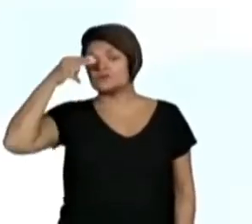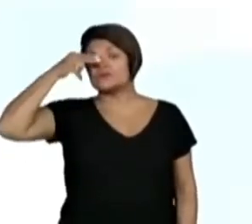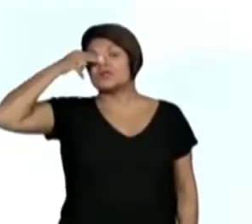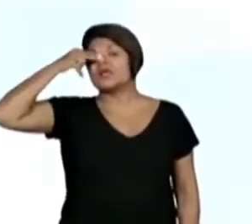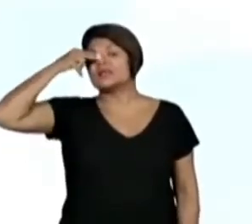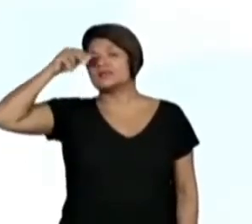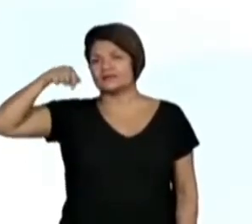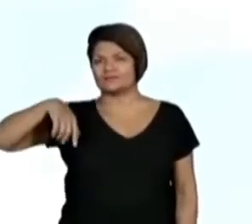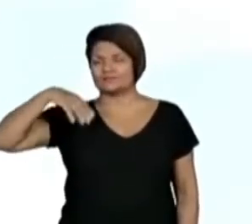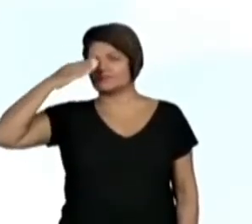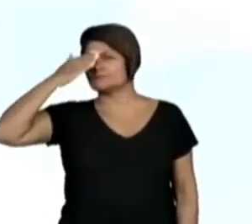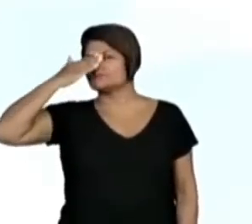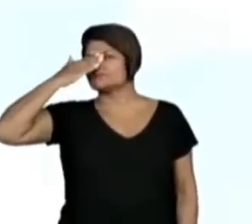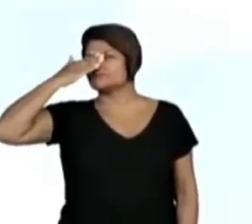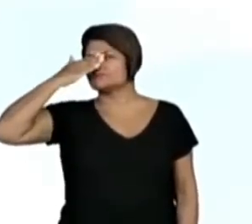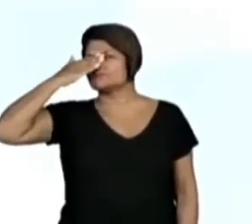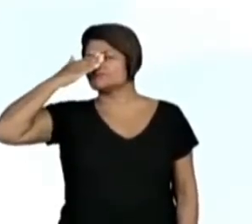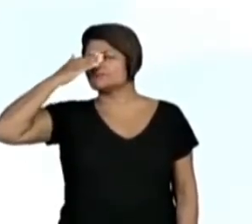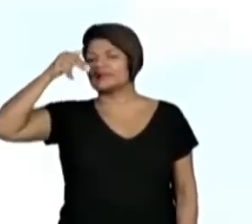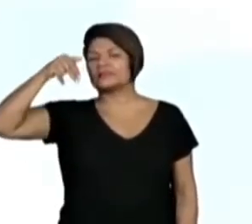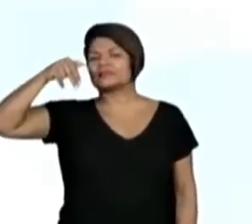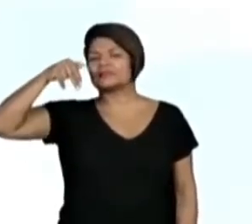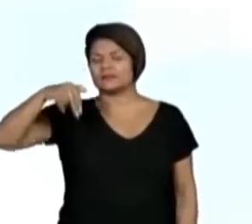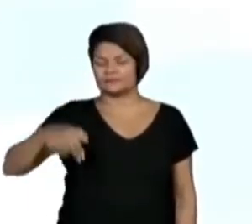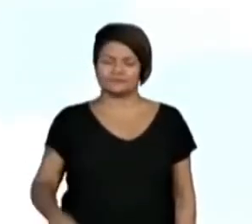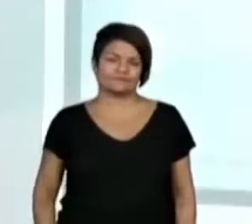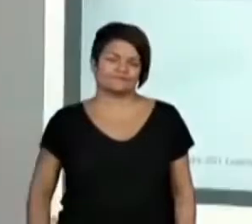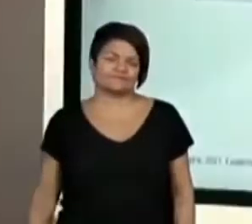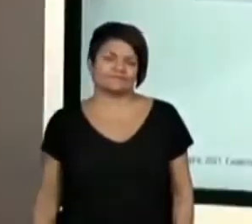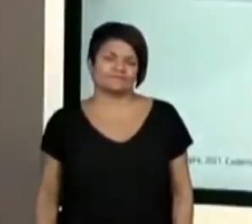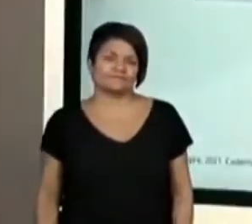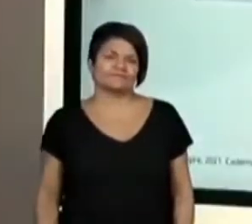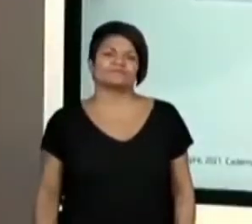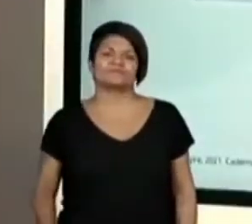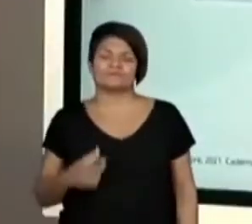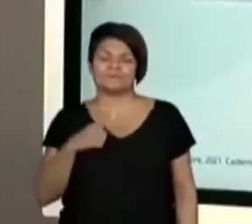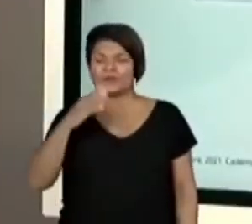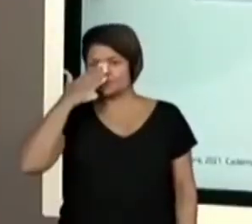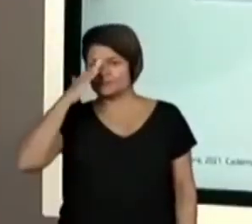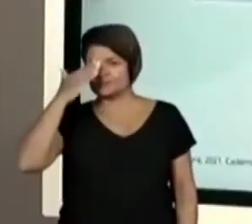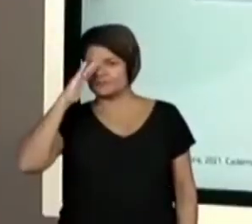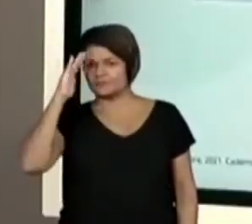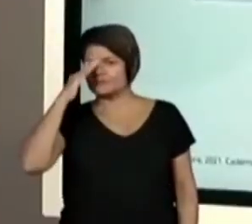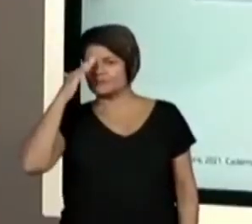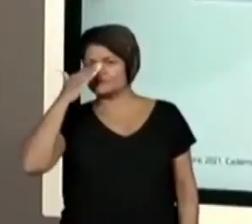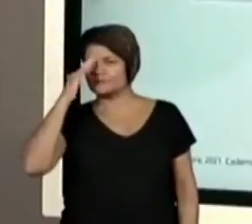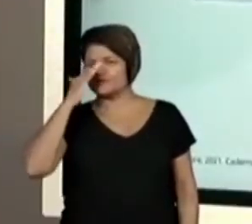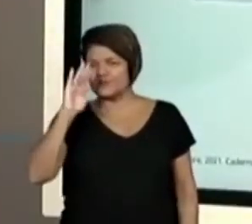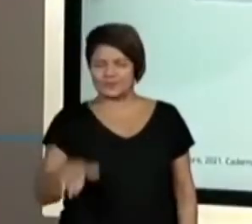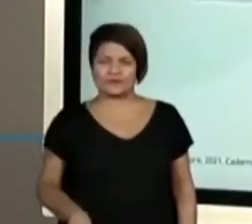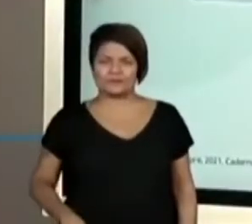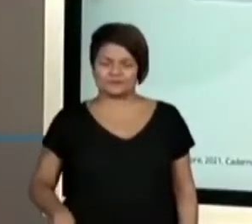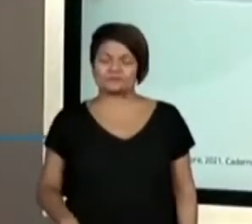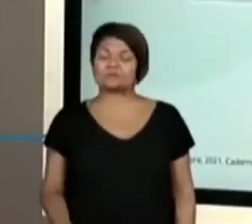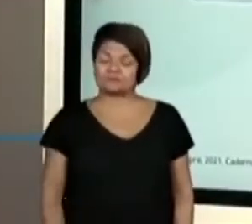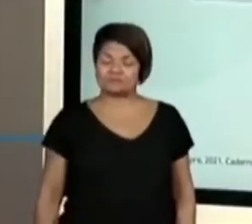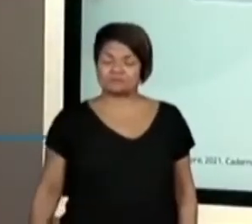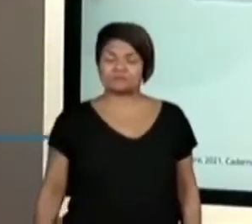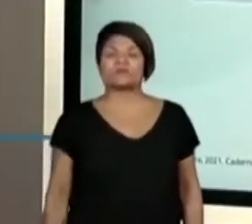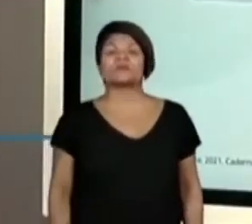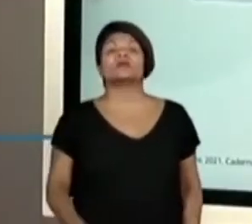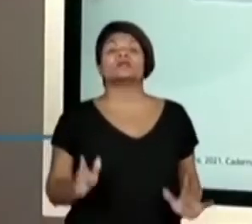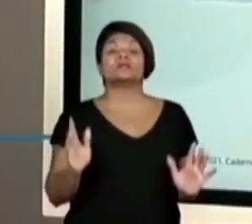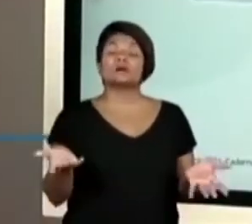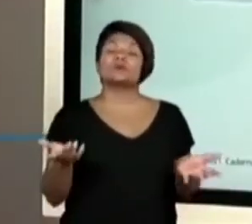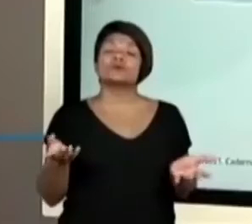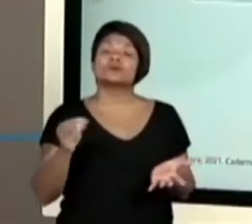sai... Ó, dizem que o ar escapa um pouquinho pelo nariz e por isso que faz essa vibração. Vocês sabiam disso? E tá faltando. Eu